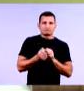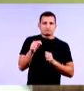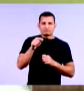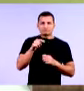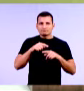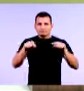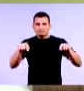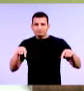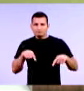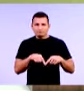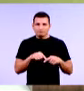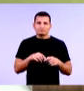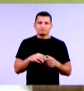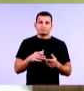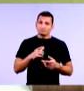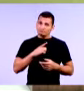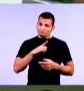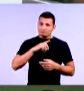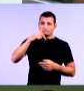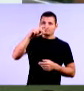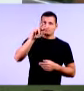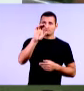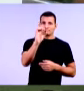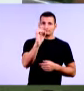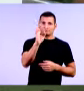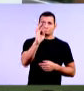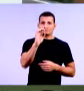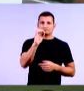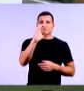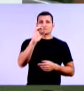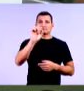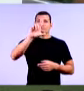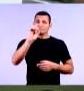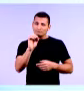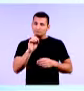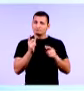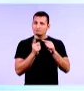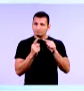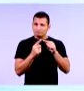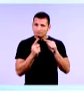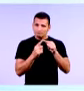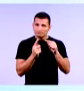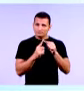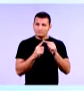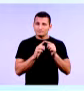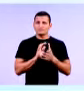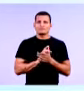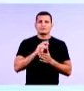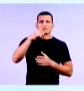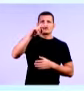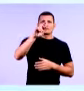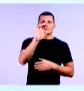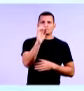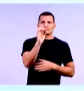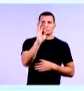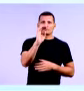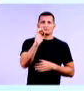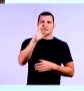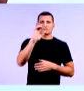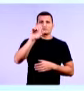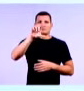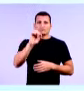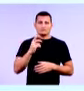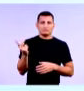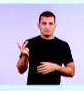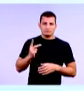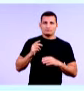gente acaba estabelecendo um protocolo. Perfeitamente. O professor colocou muito bem, inclusive, o seguinte, um protocolo que a gente está se comunicando,